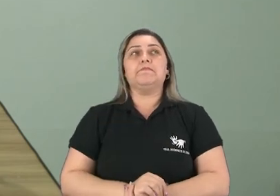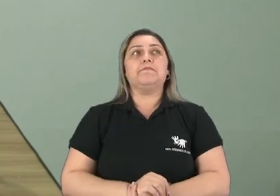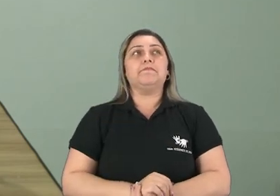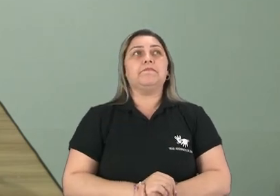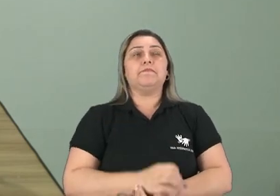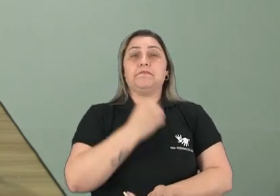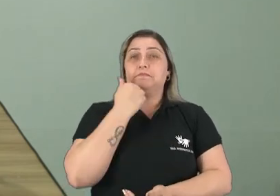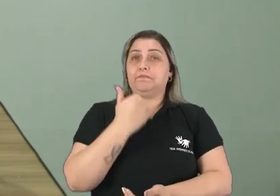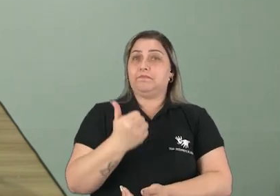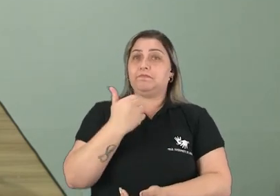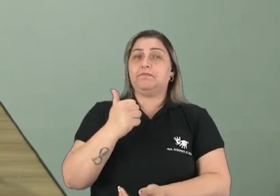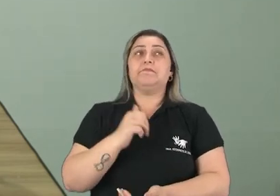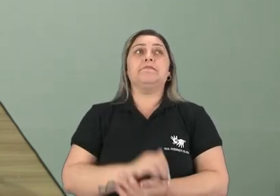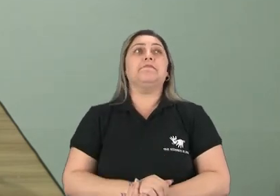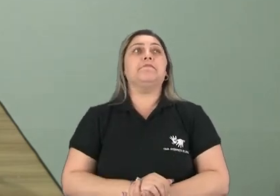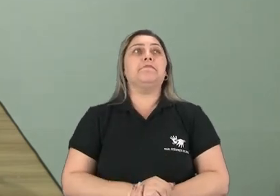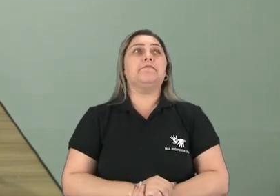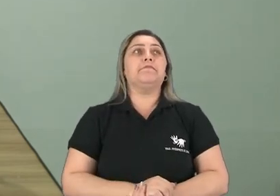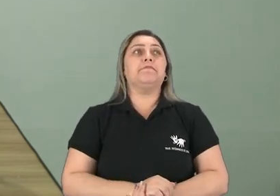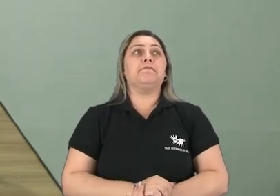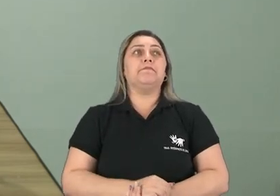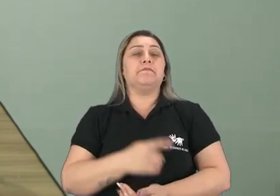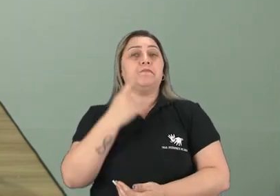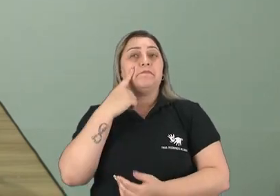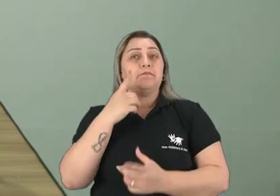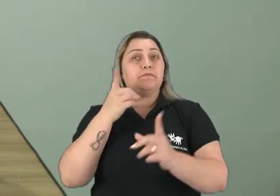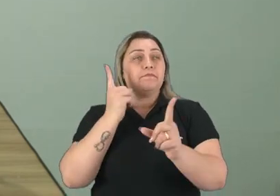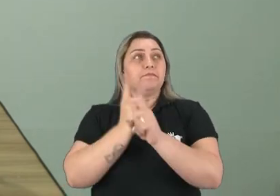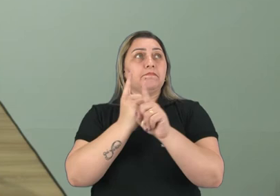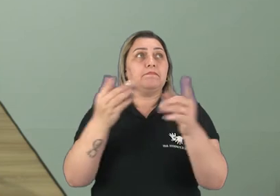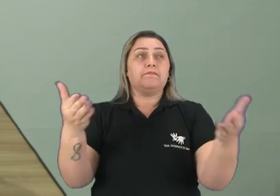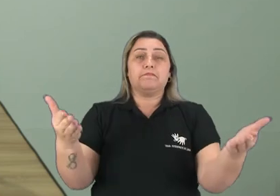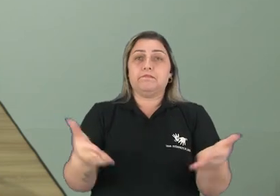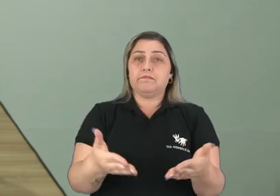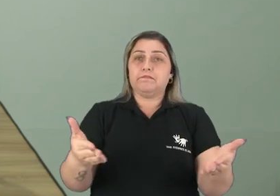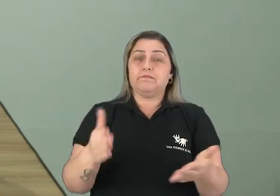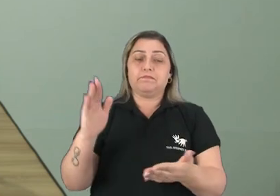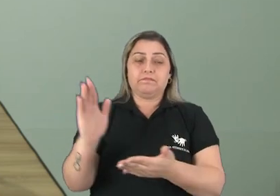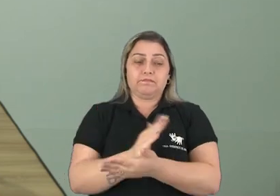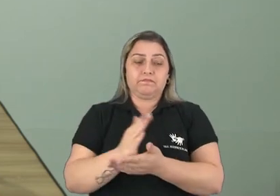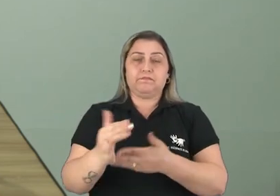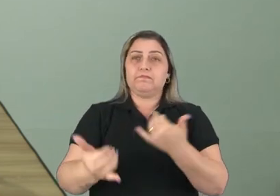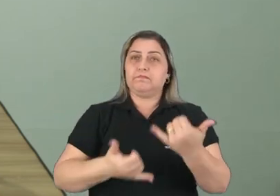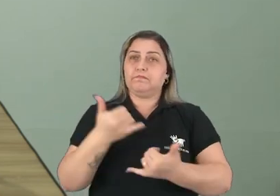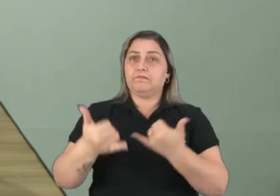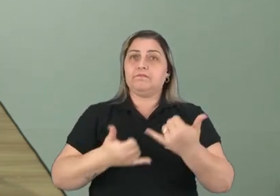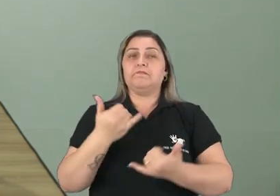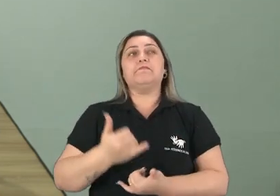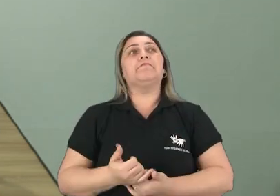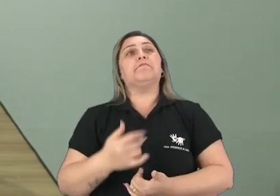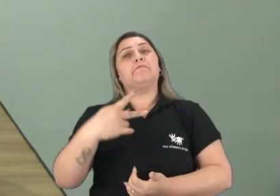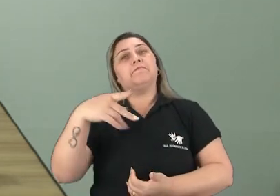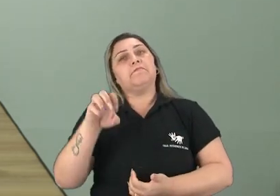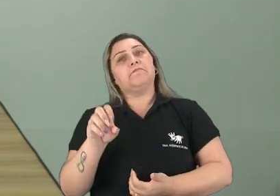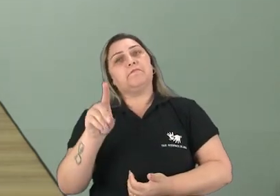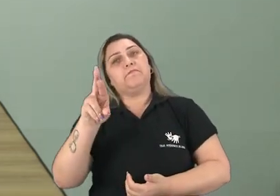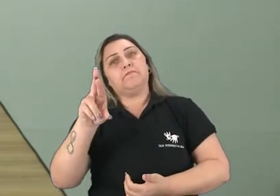mesmo, muito bem. Vamos localizar agora alguns brinquedos que Pedro